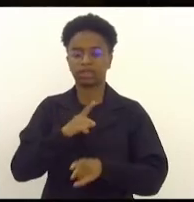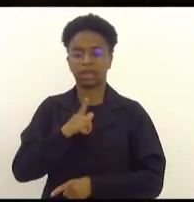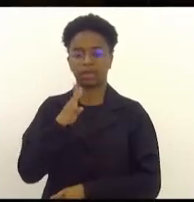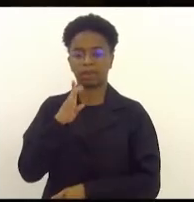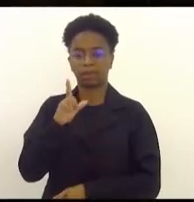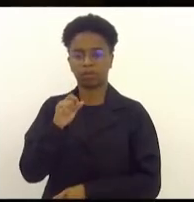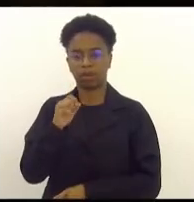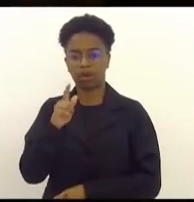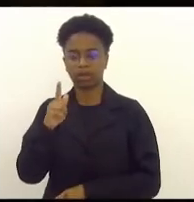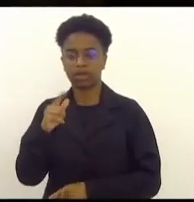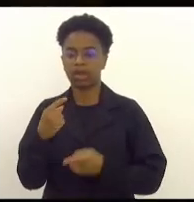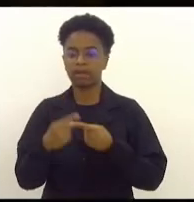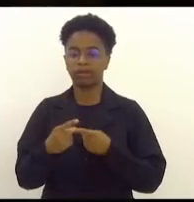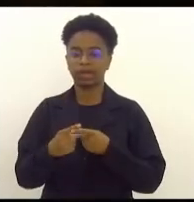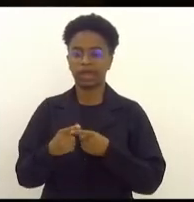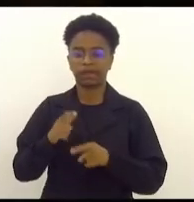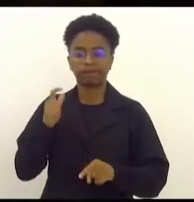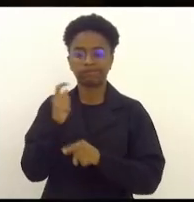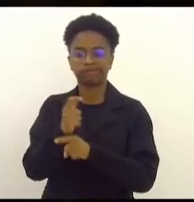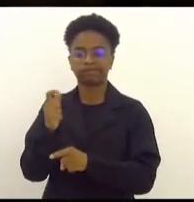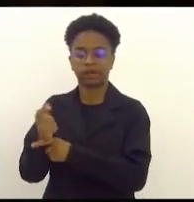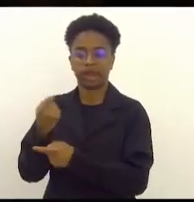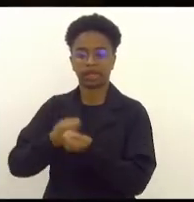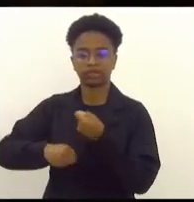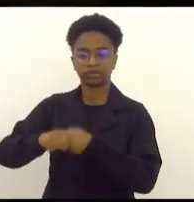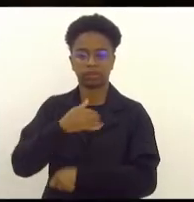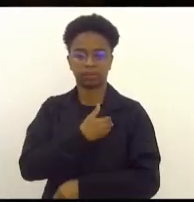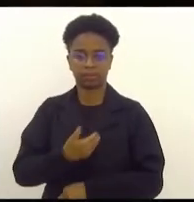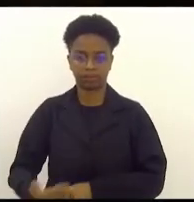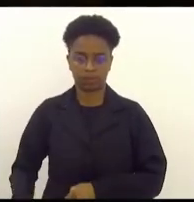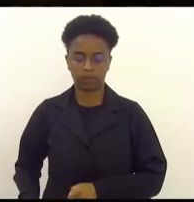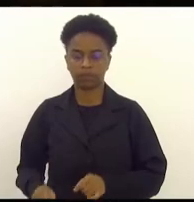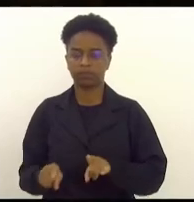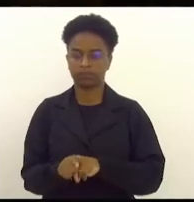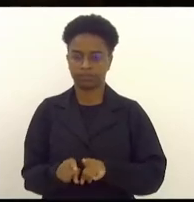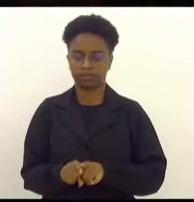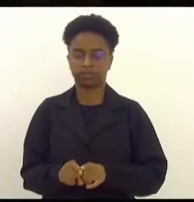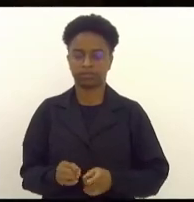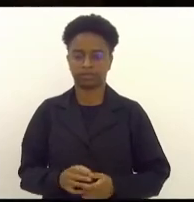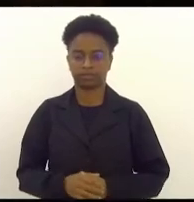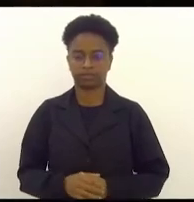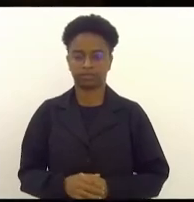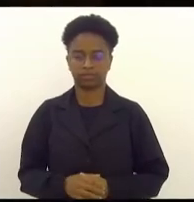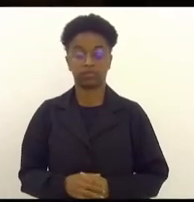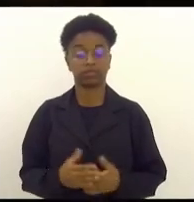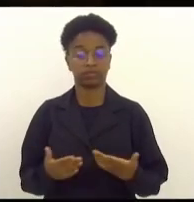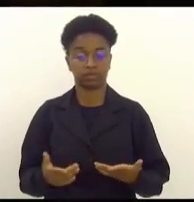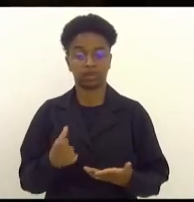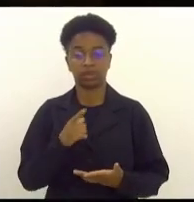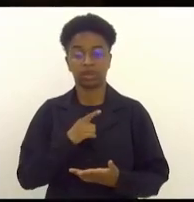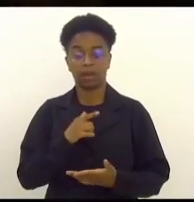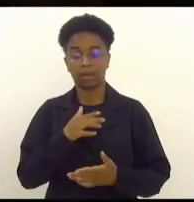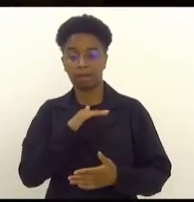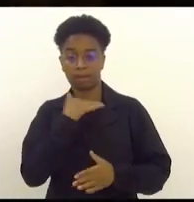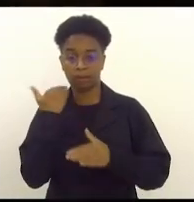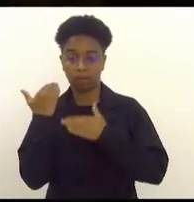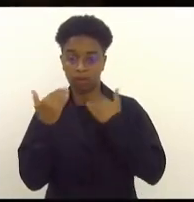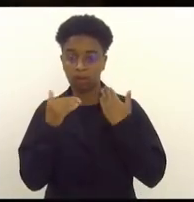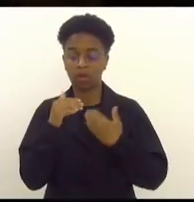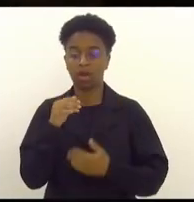por criticarem administração pública o criticarem a administração pública e aí nós tivemos morte em Araruama